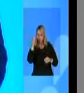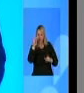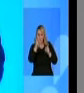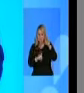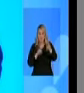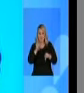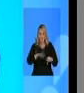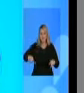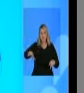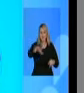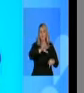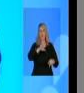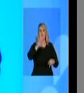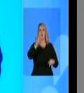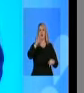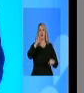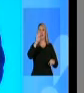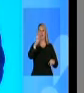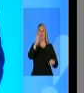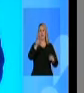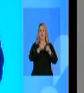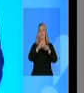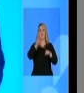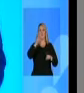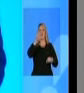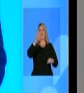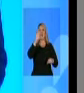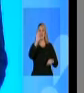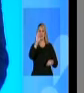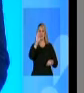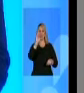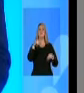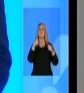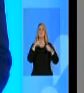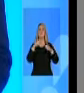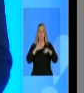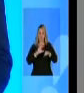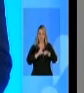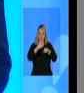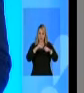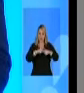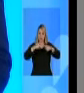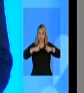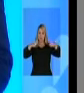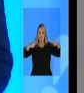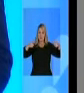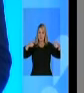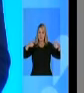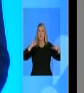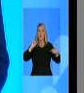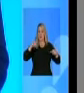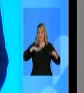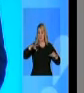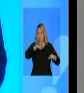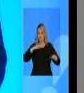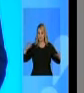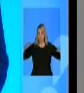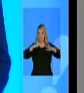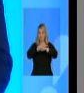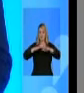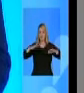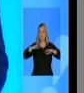em BRT e VLT, porque, sem dúvida nenhuma, a gente tem que investir para ampliar essa rede, para a cidade possa circular, como nós fizemos e